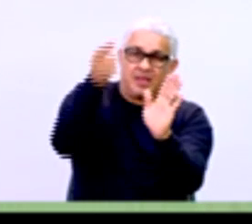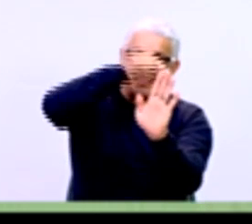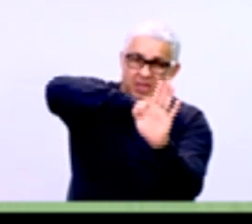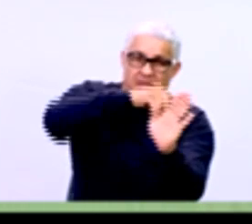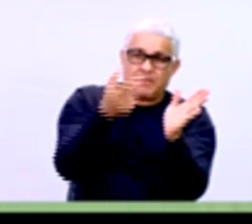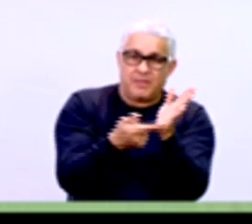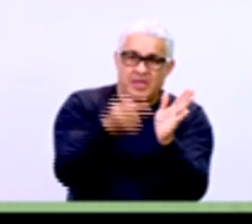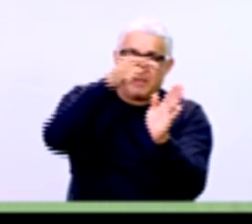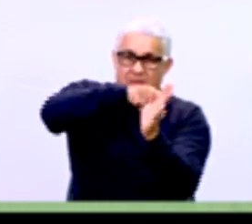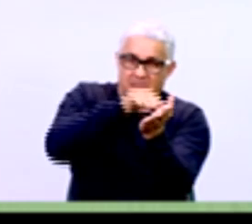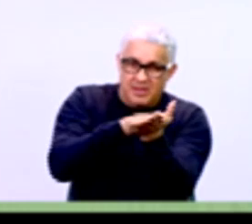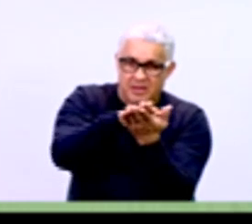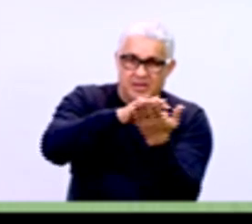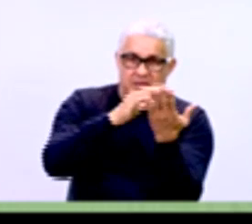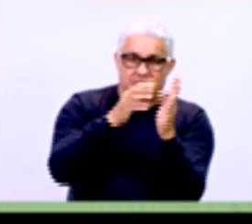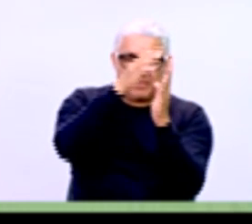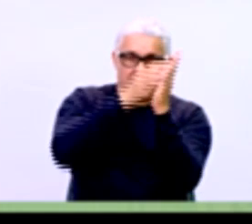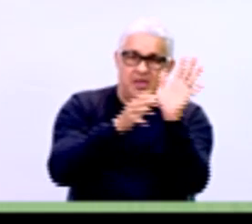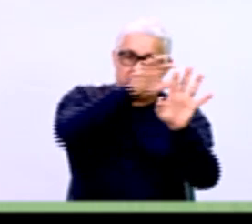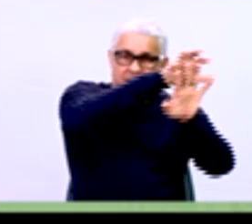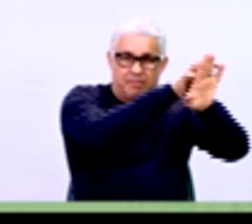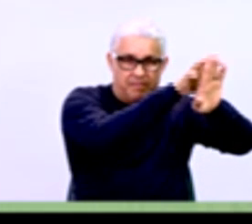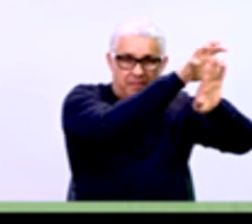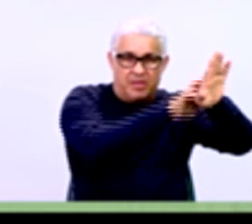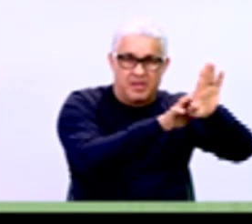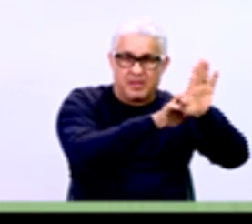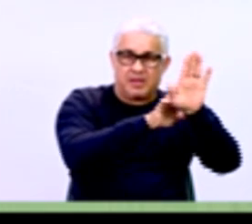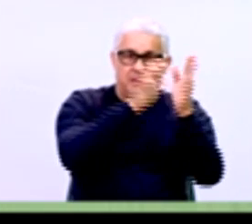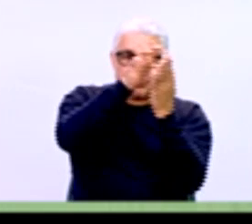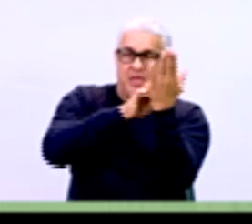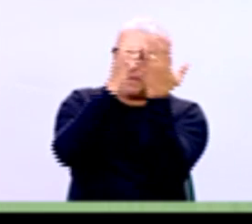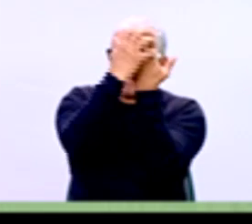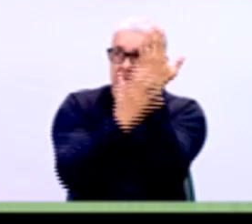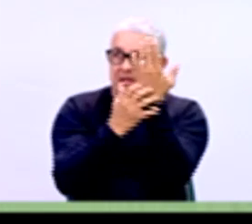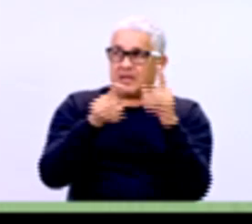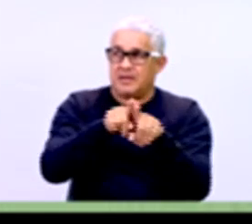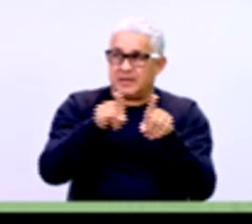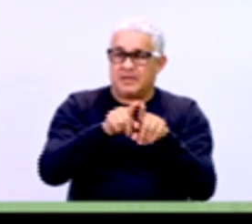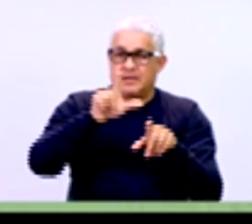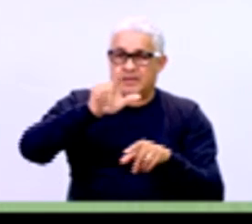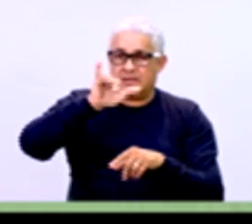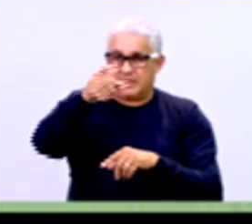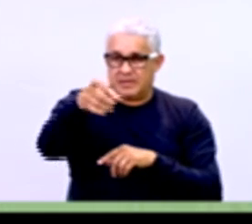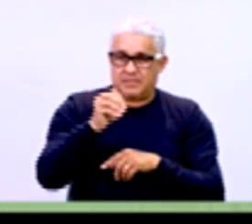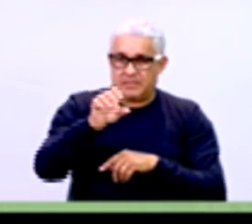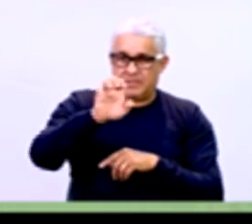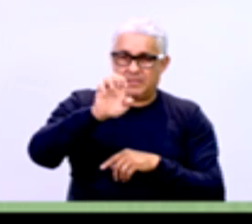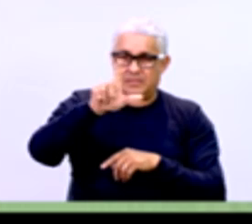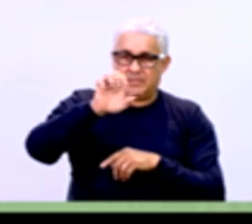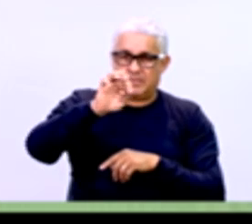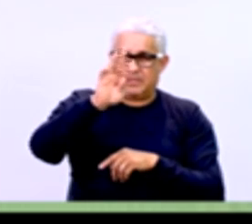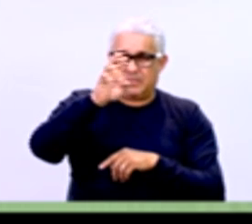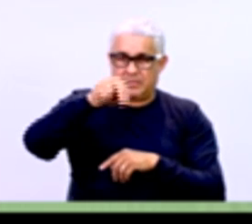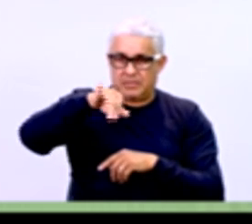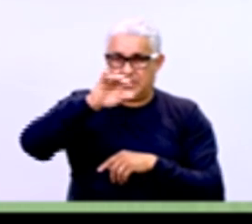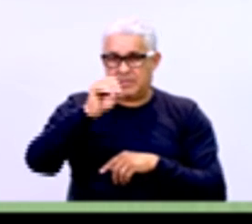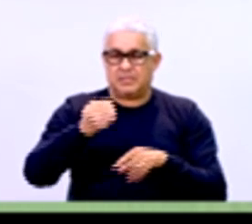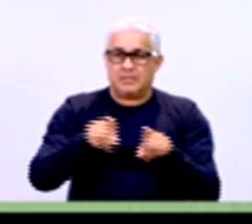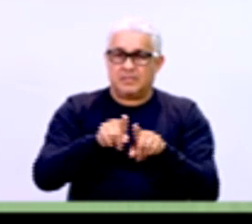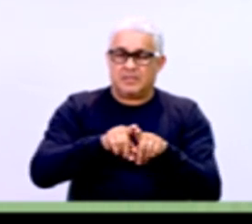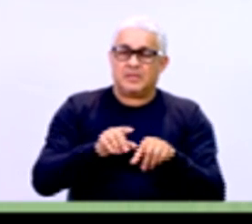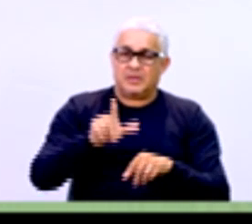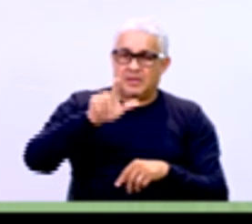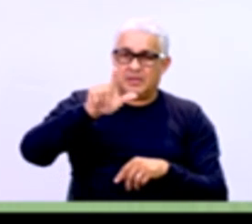Desse material. Enfim, existem grandes ações, como a questão do lixo eletrônico, da questão da